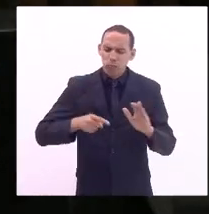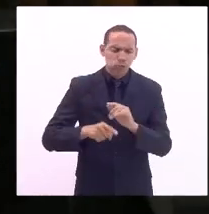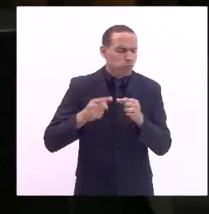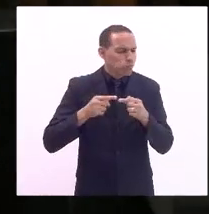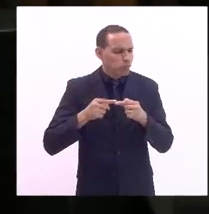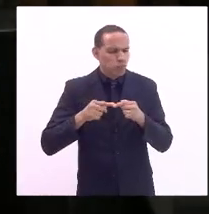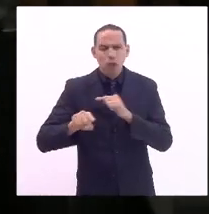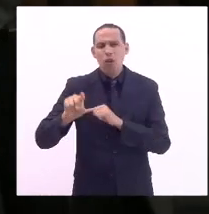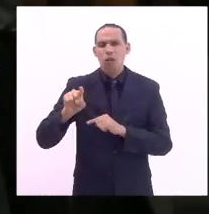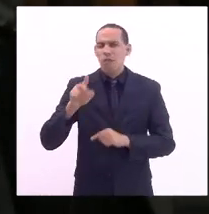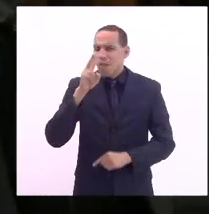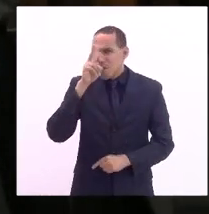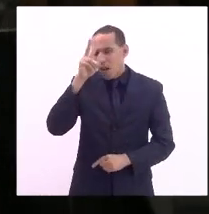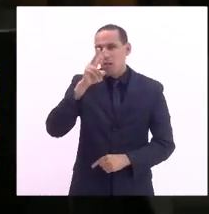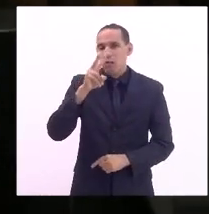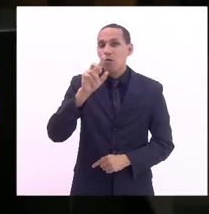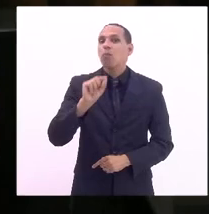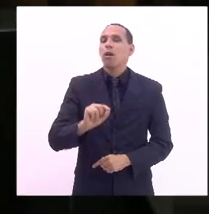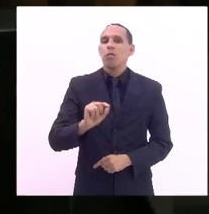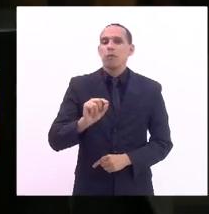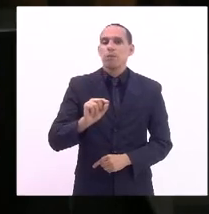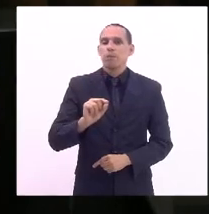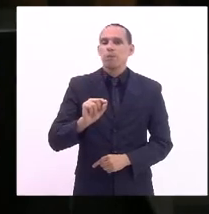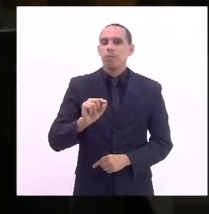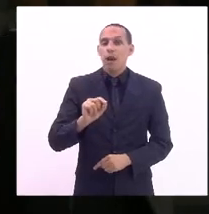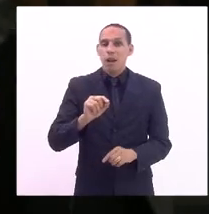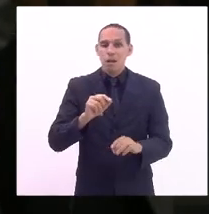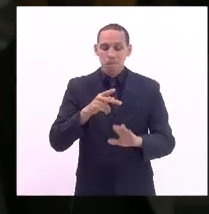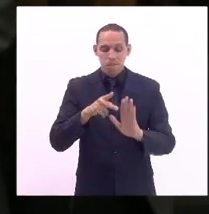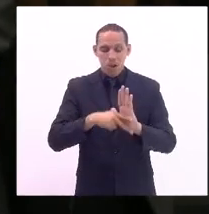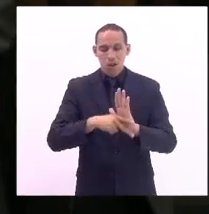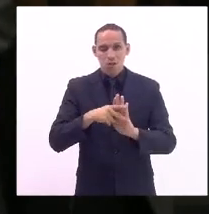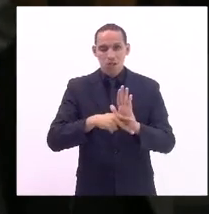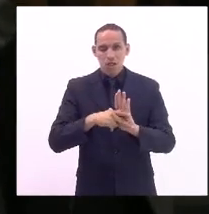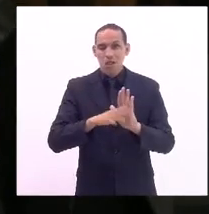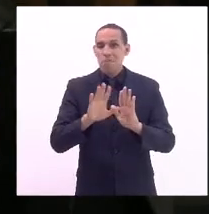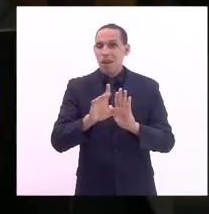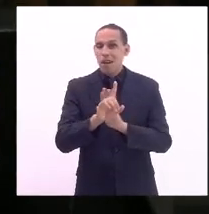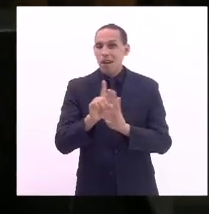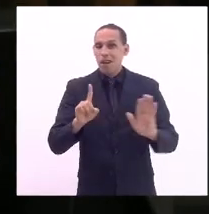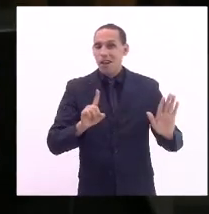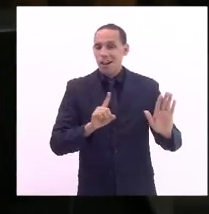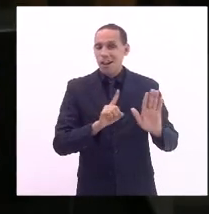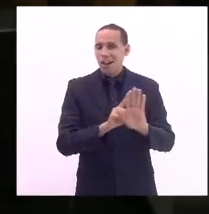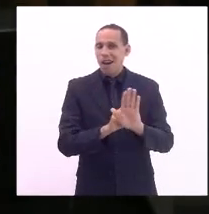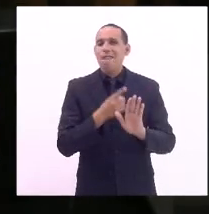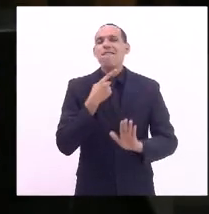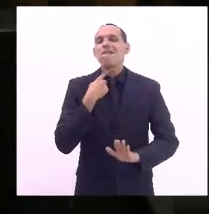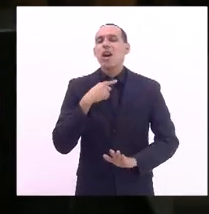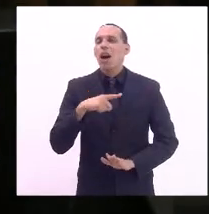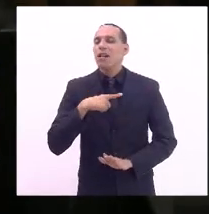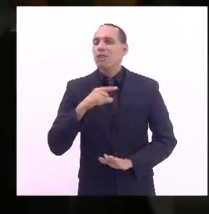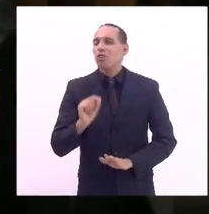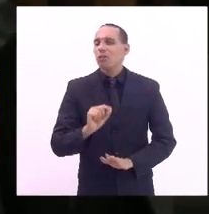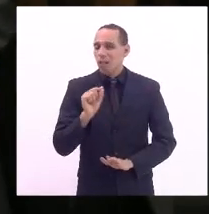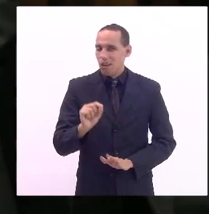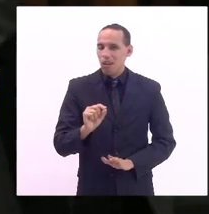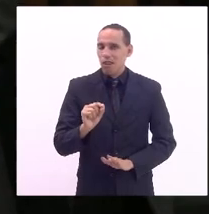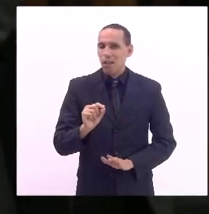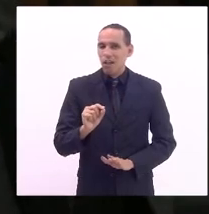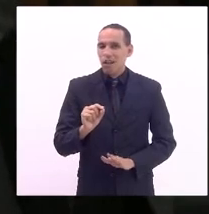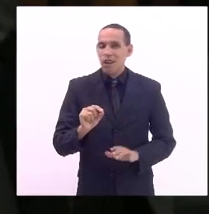é exatamente porque atrás dele tem uma intenção explícita de